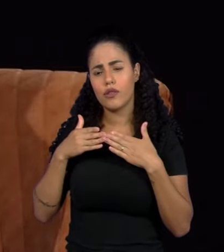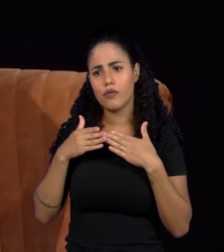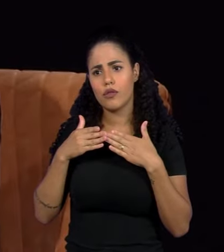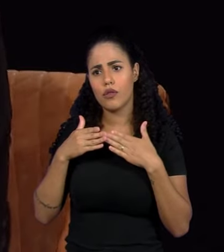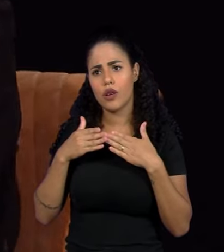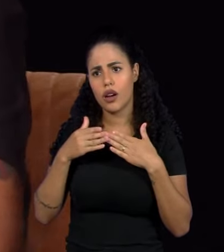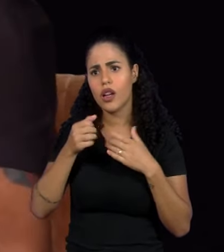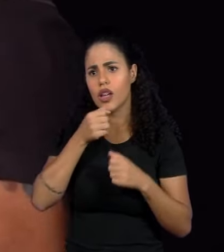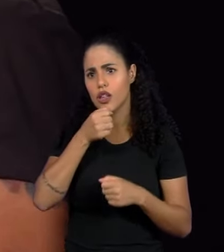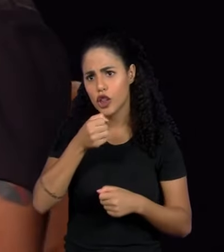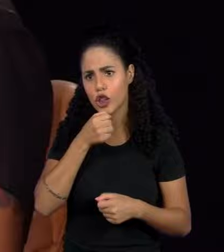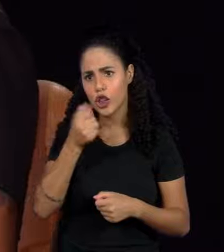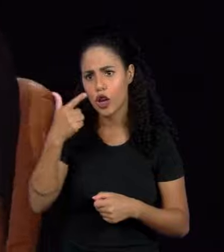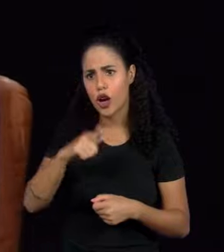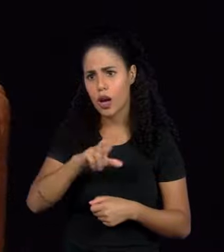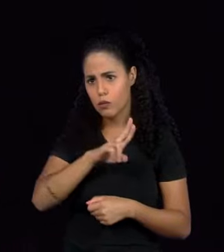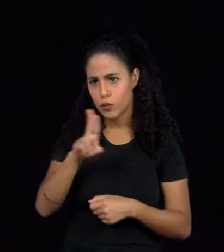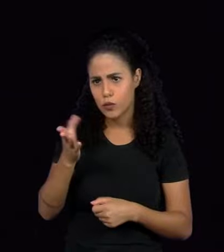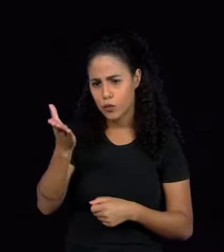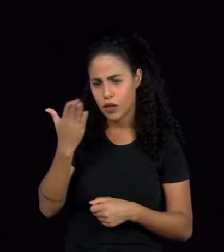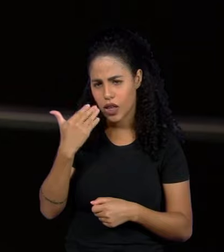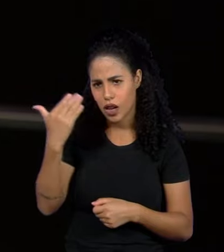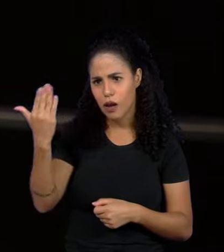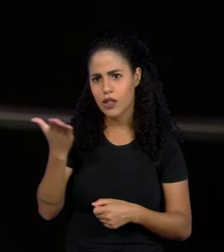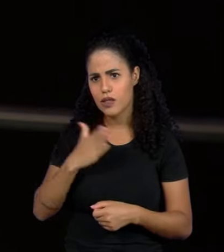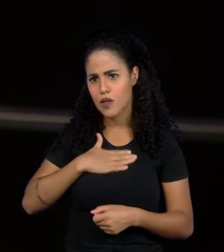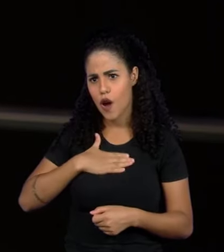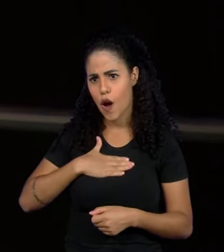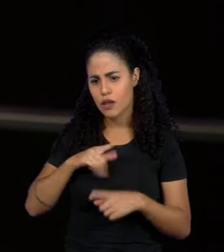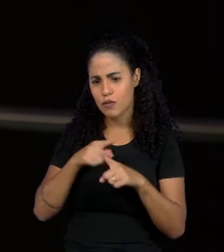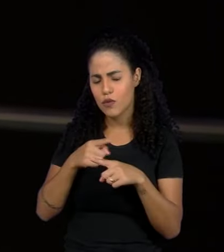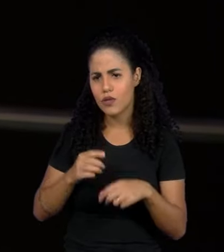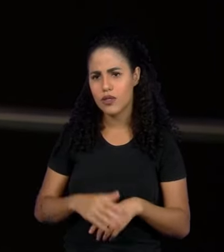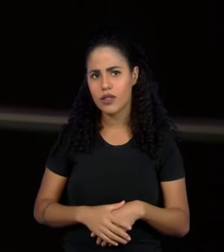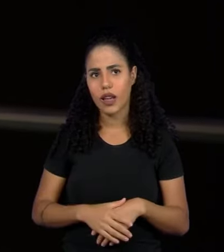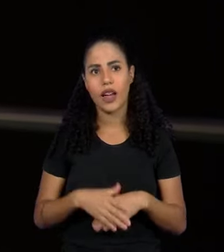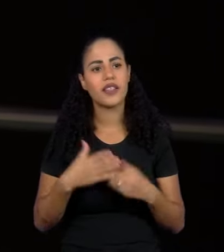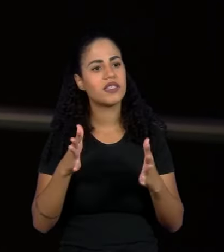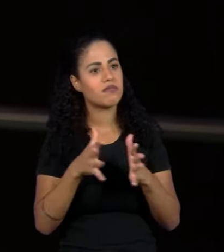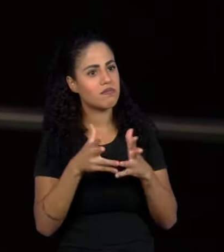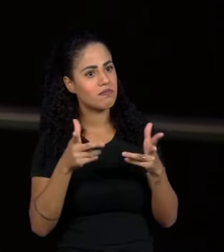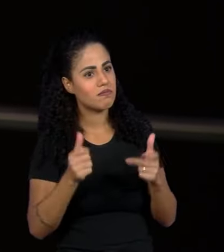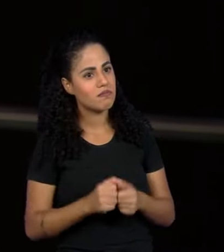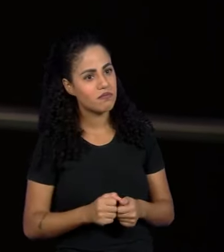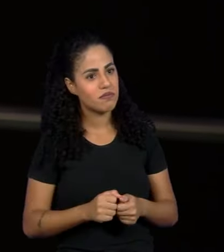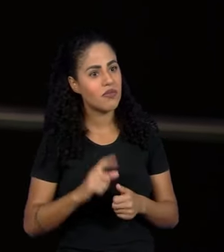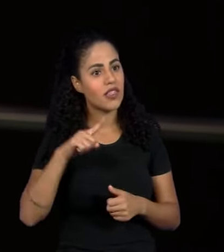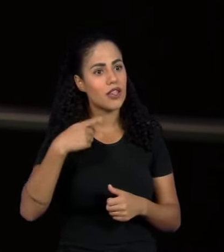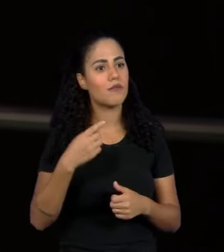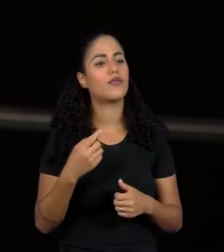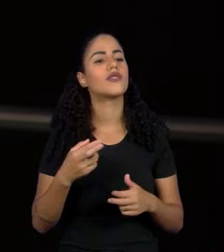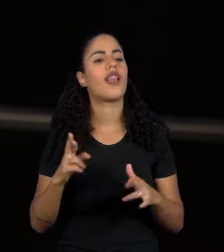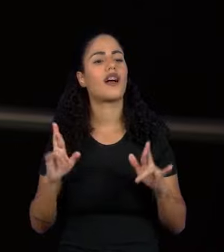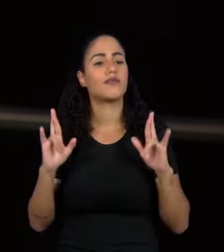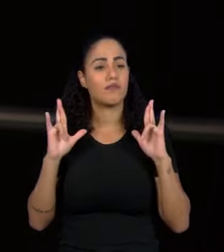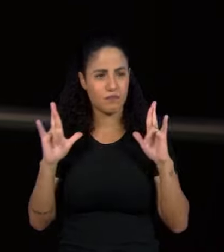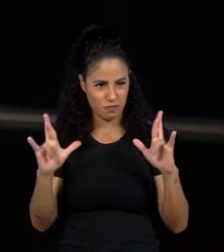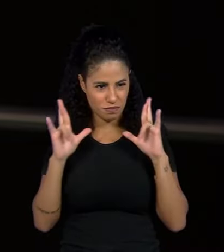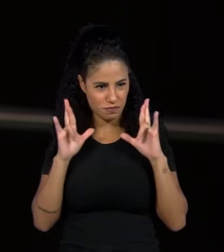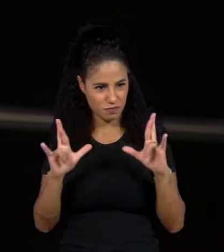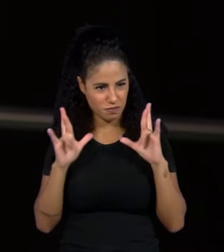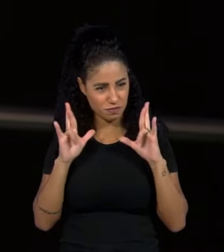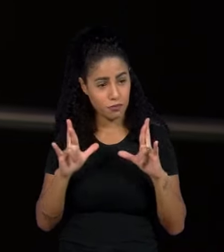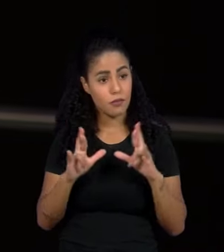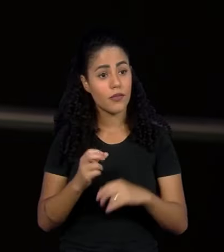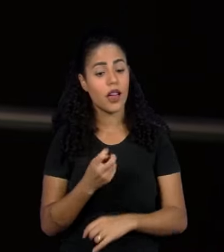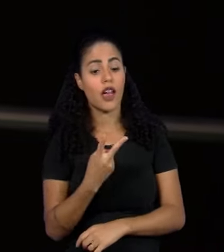Paulista. Maravilhoso. E, em compensação também, depois veio o delírio do Rock in Rio, nos anos 2000, e